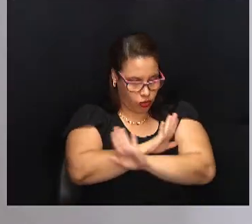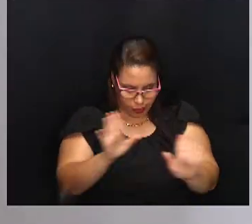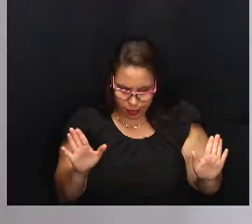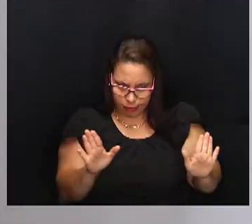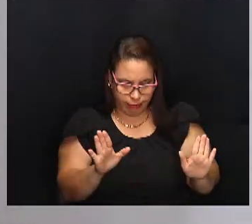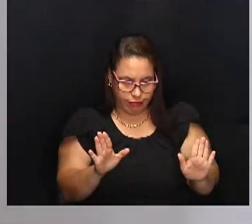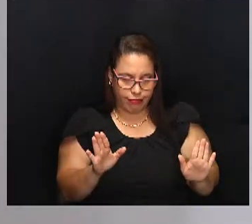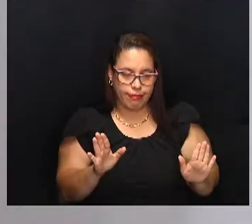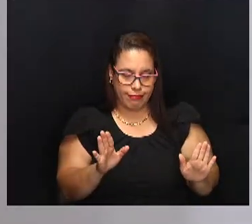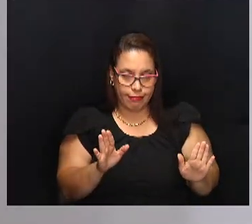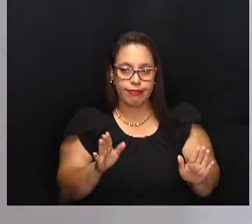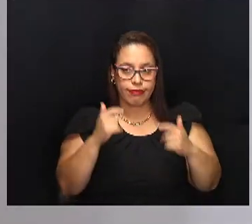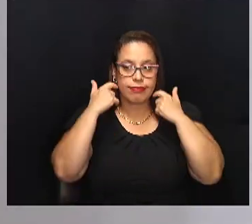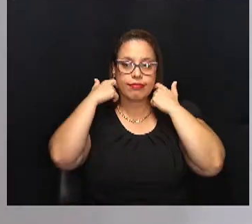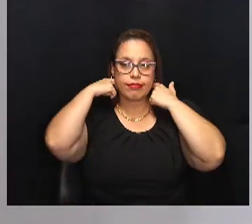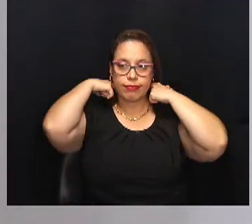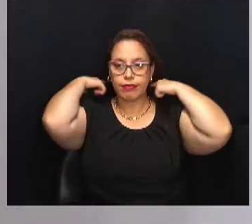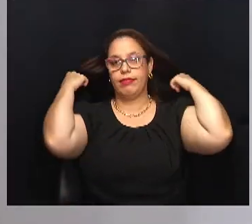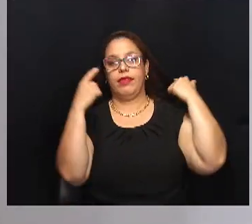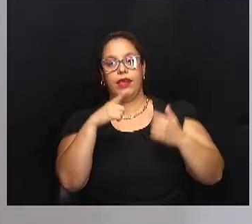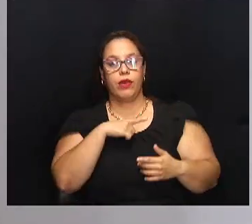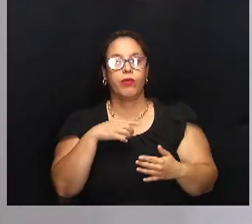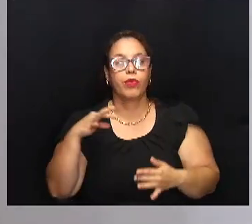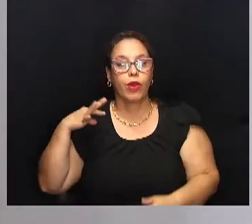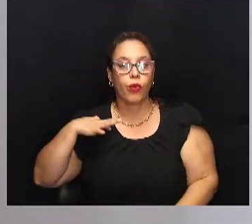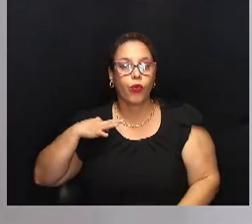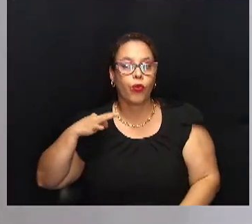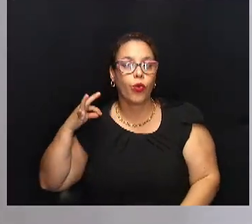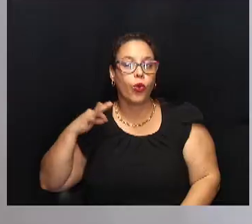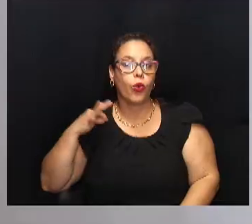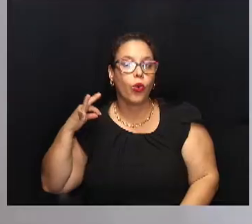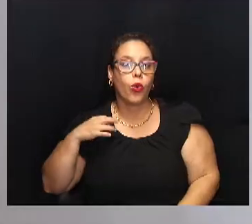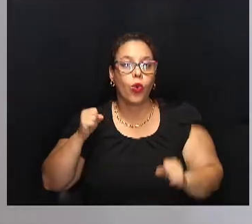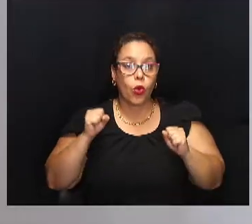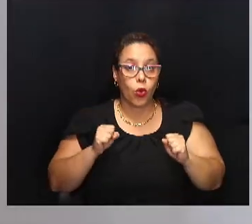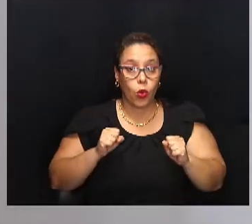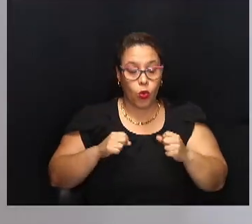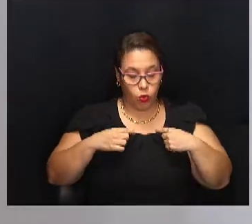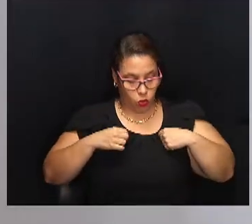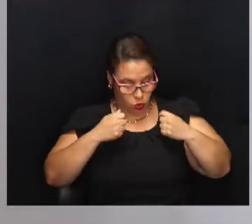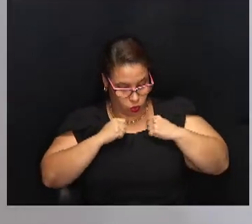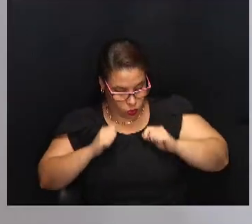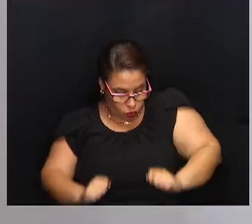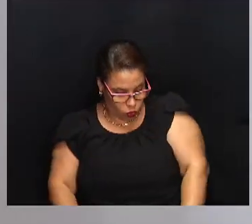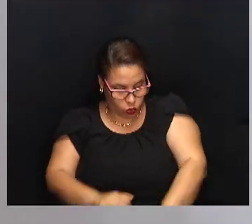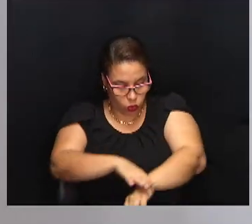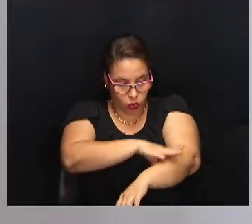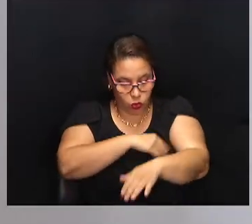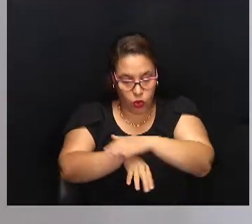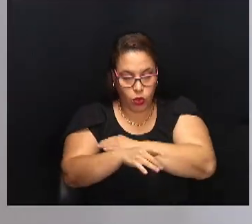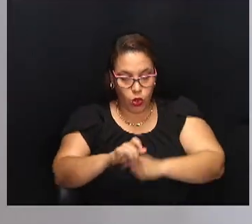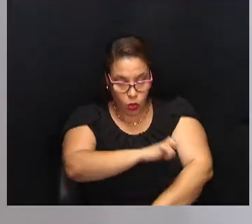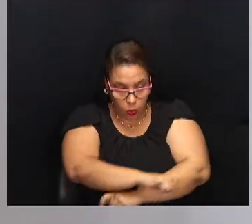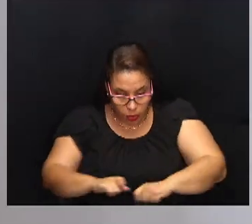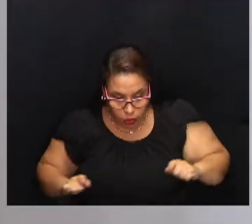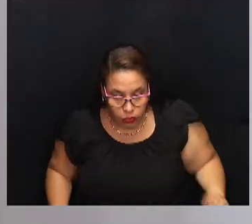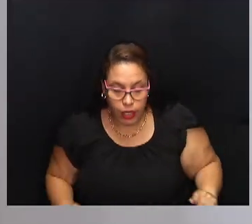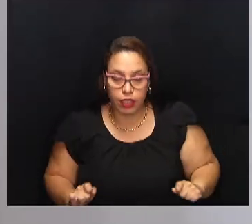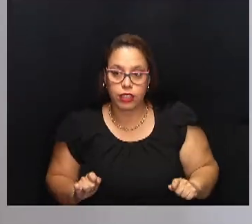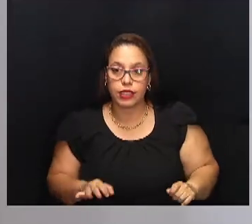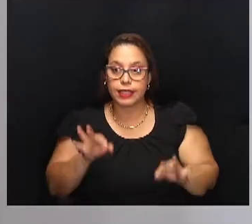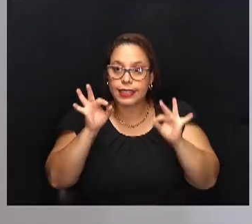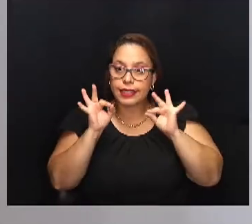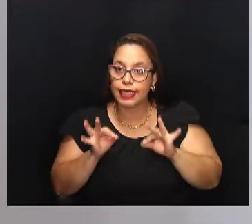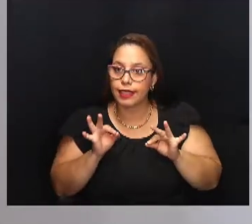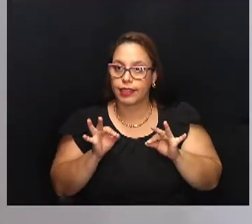financeiramente falando. E aí a gente tem os nossos colaboradores que a gente corre para ver um kimono, né, para ajudar aquela criança, para vestir ela no caso,